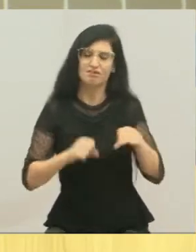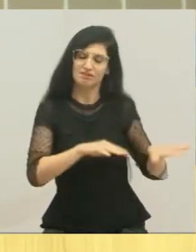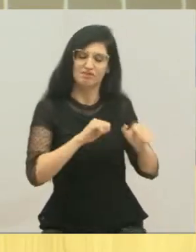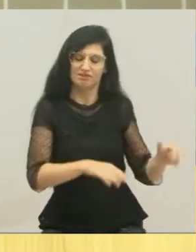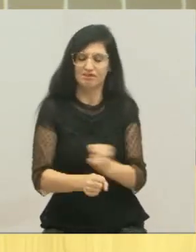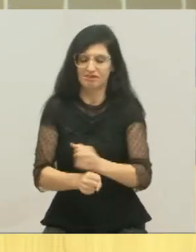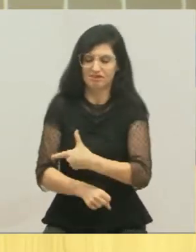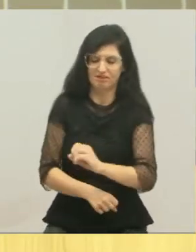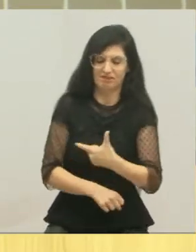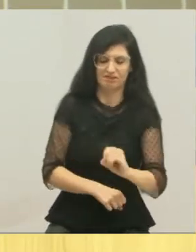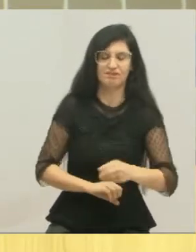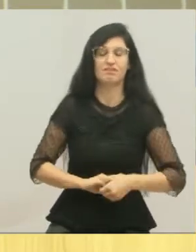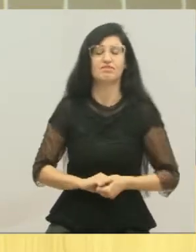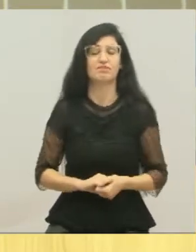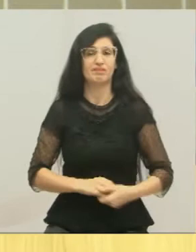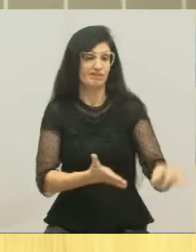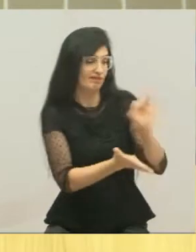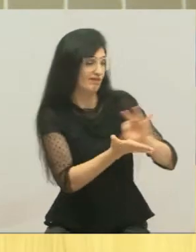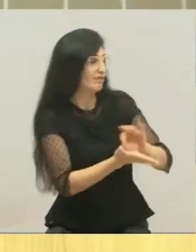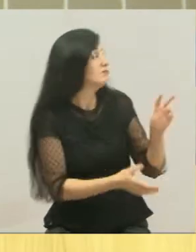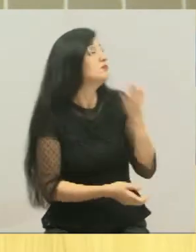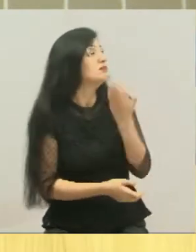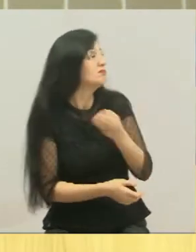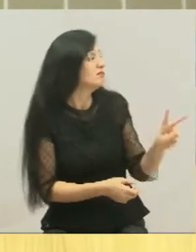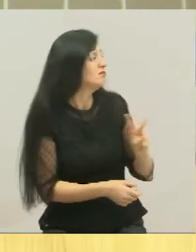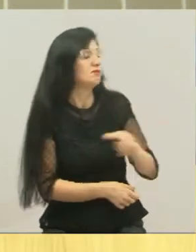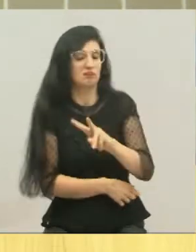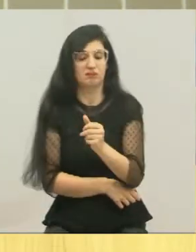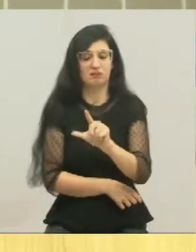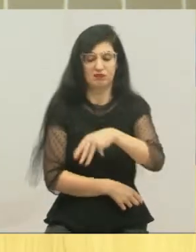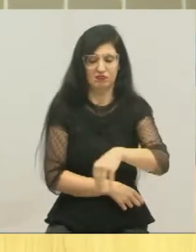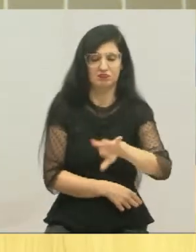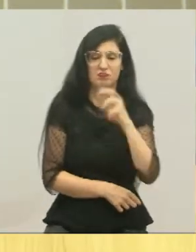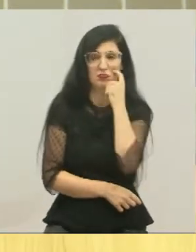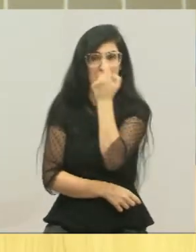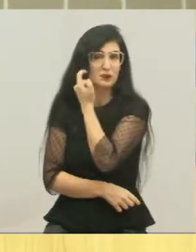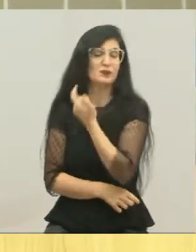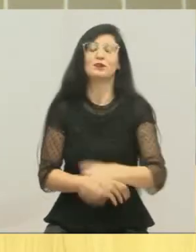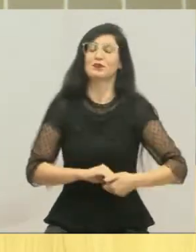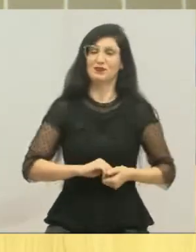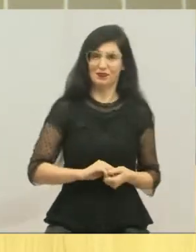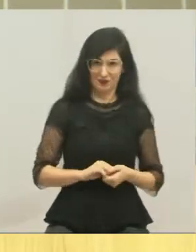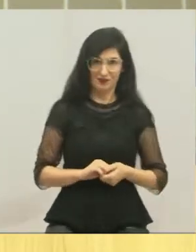setembro de 2020. Autoria, vereador Valmir do Parque Meia Lua.